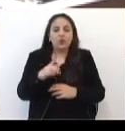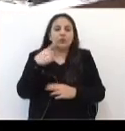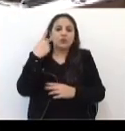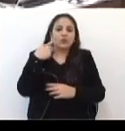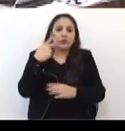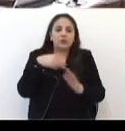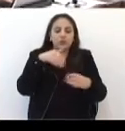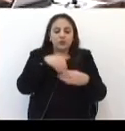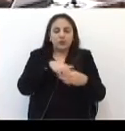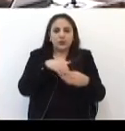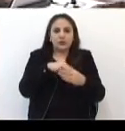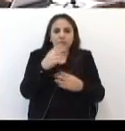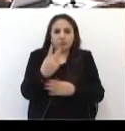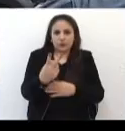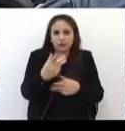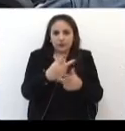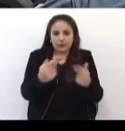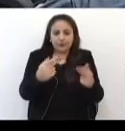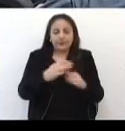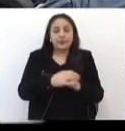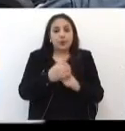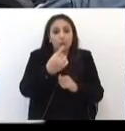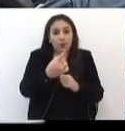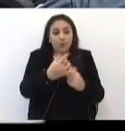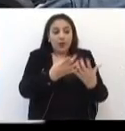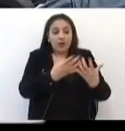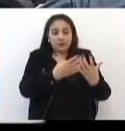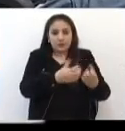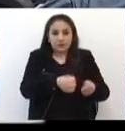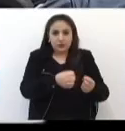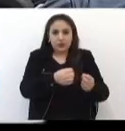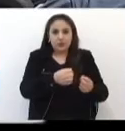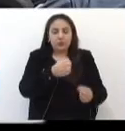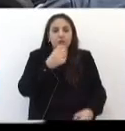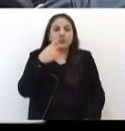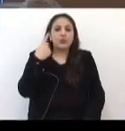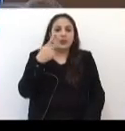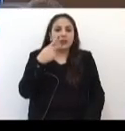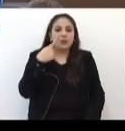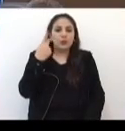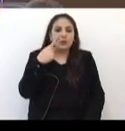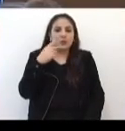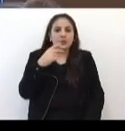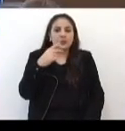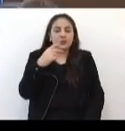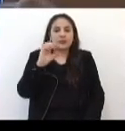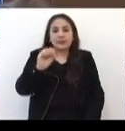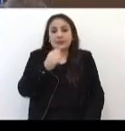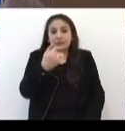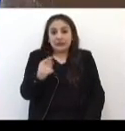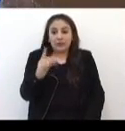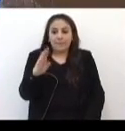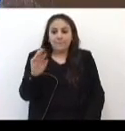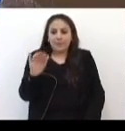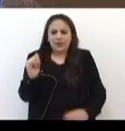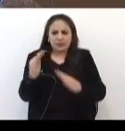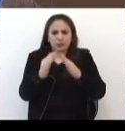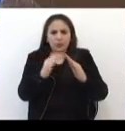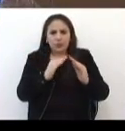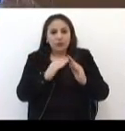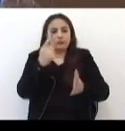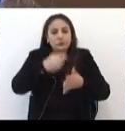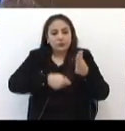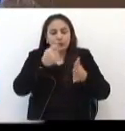também votaram duas moções. Uma a favor dos moradores de São Brás, que desde o início do ano lutam para evitar